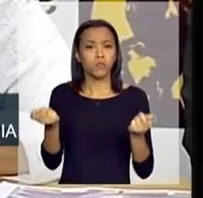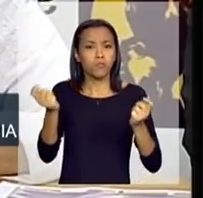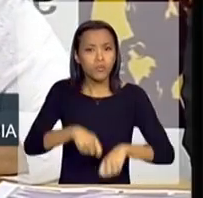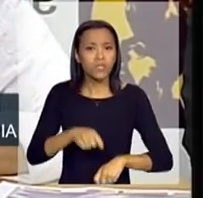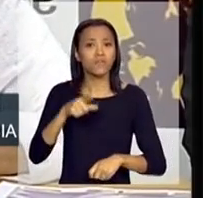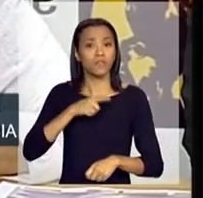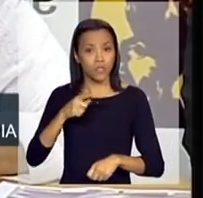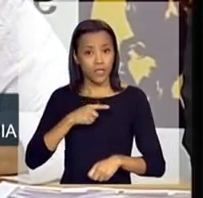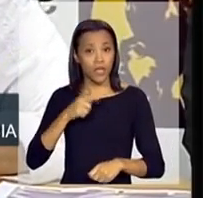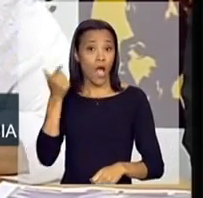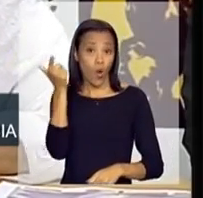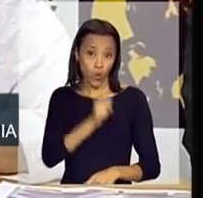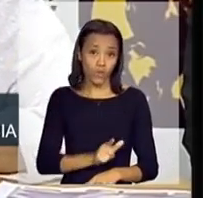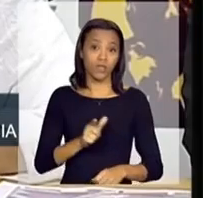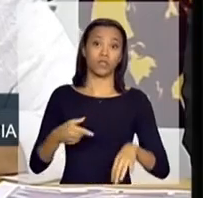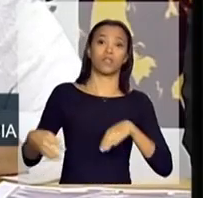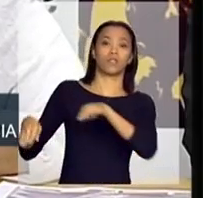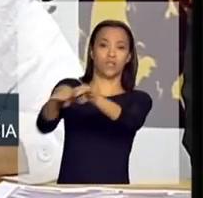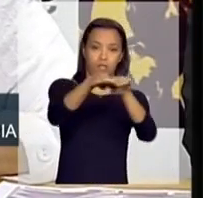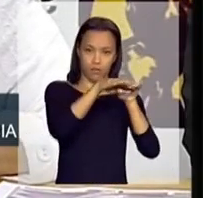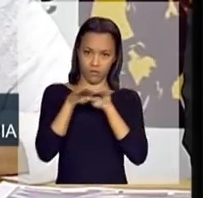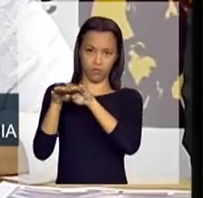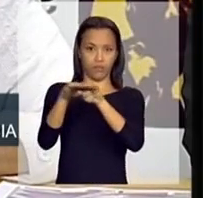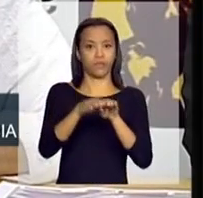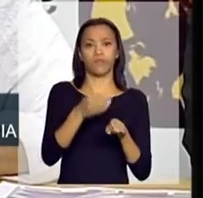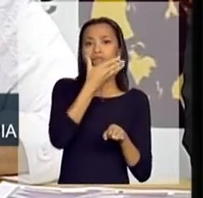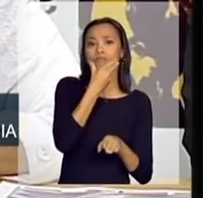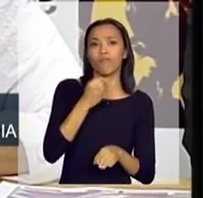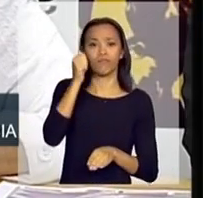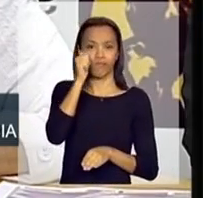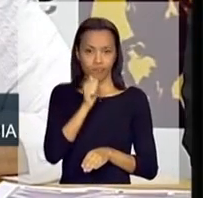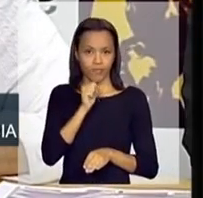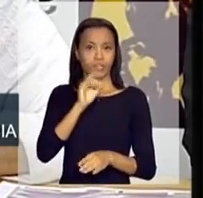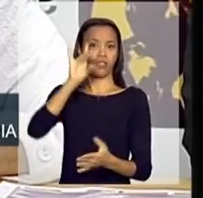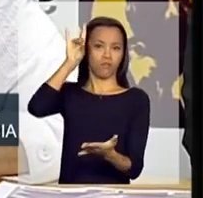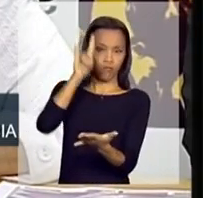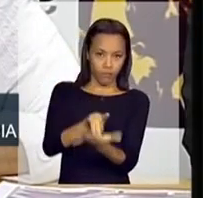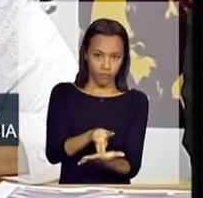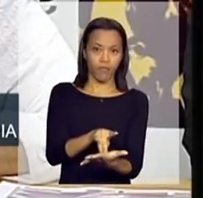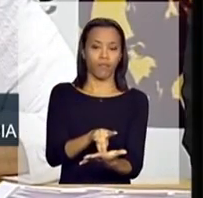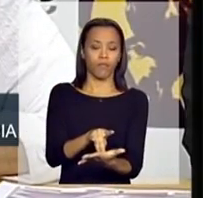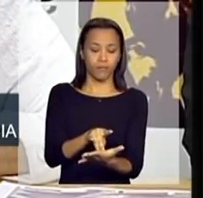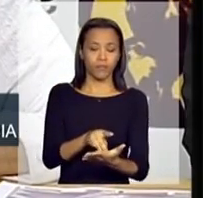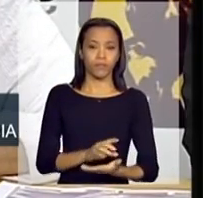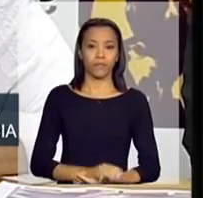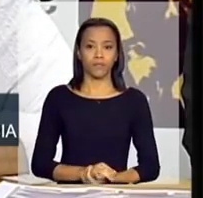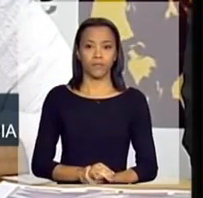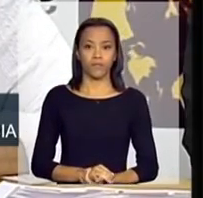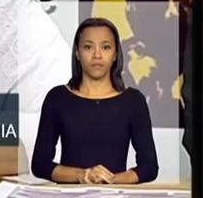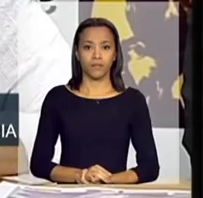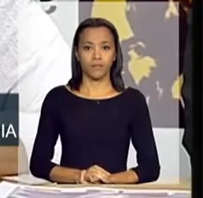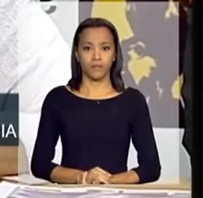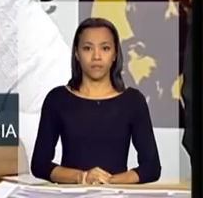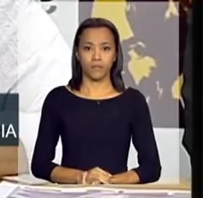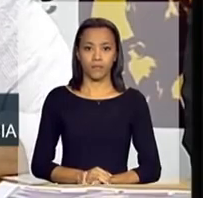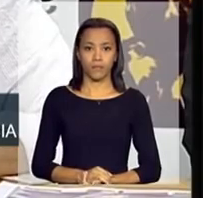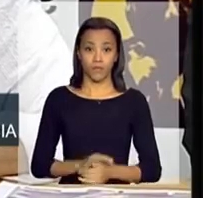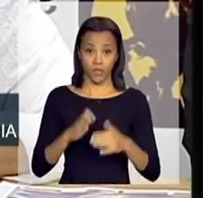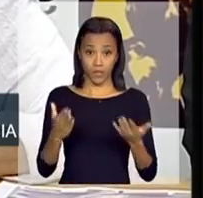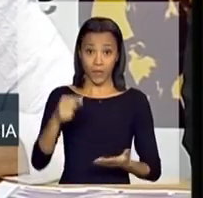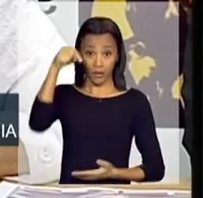e em especial a equidade de gênero, seja estabelecida, né? E